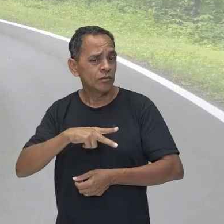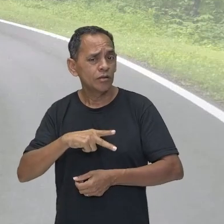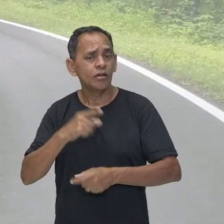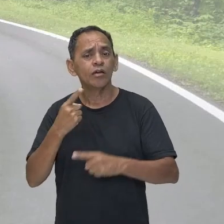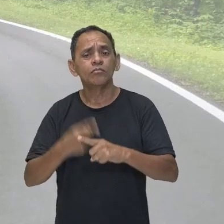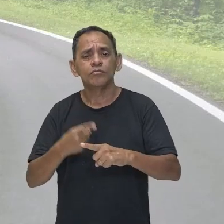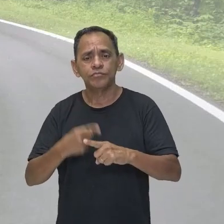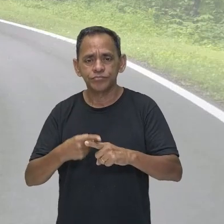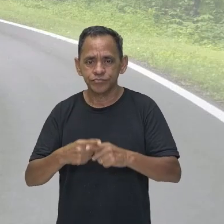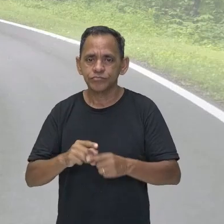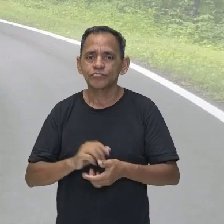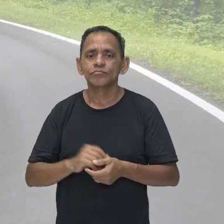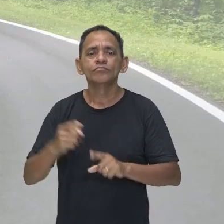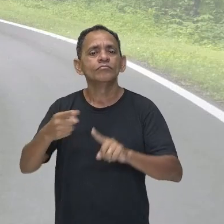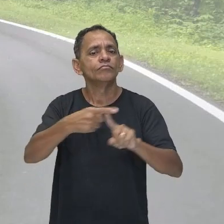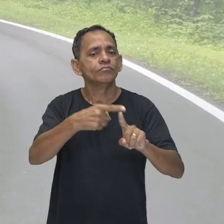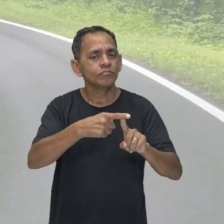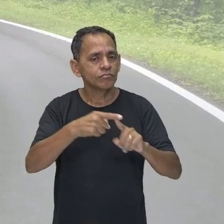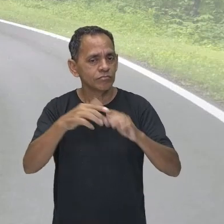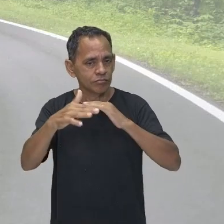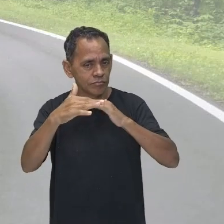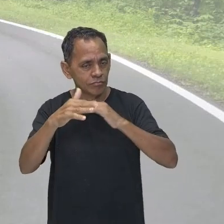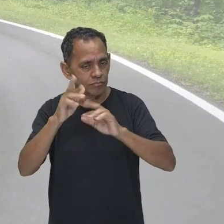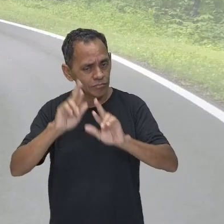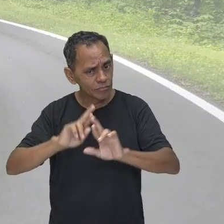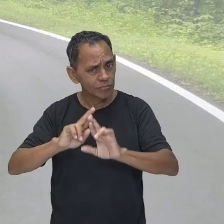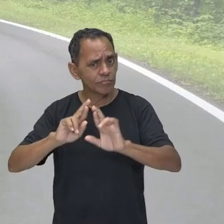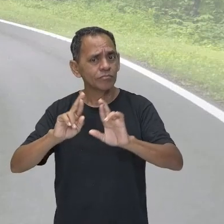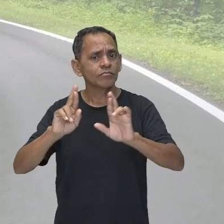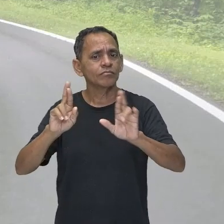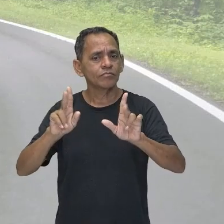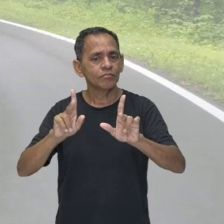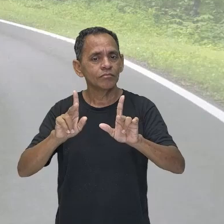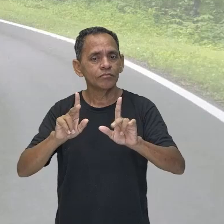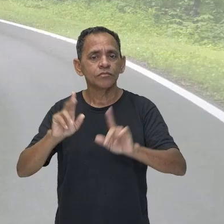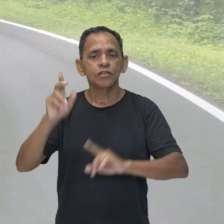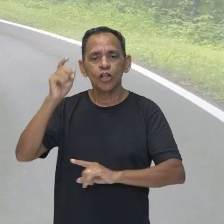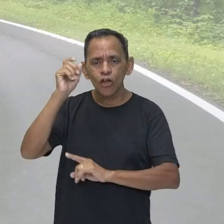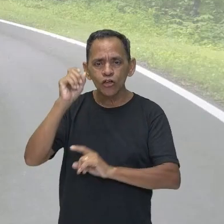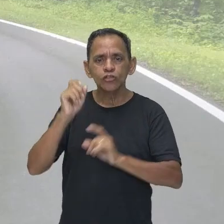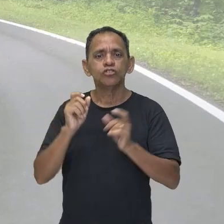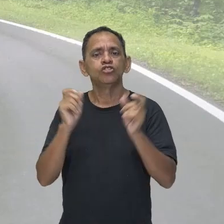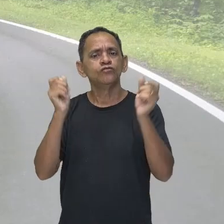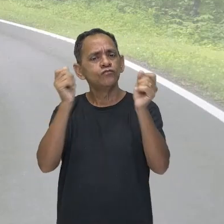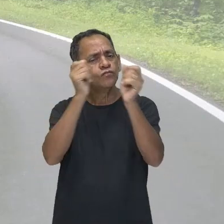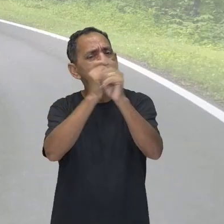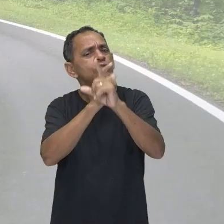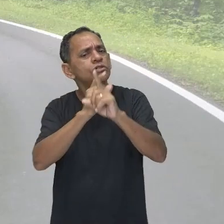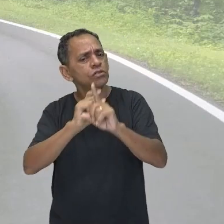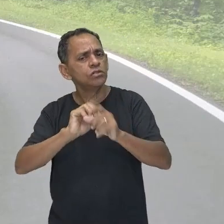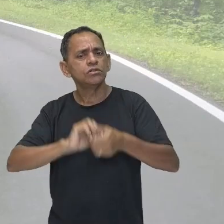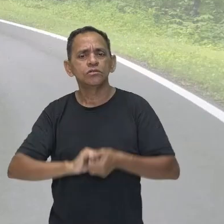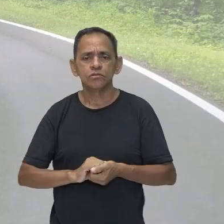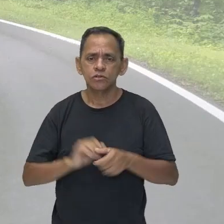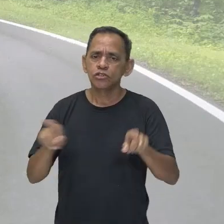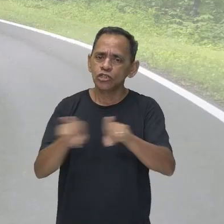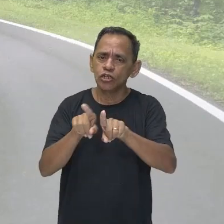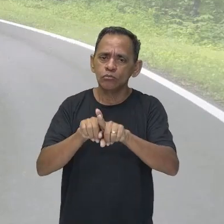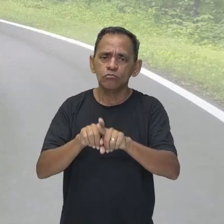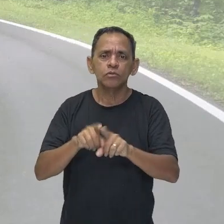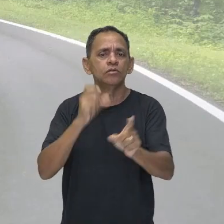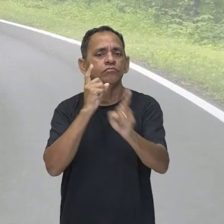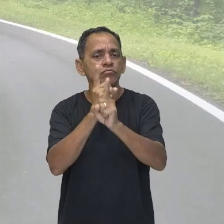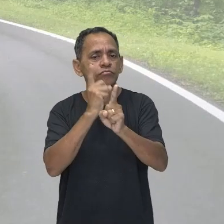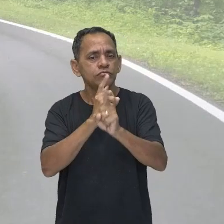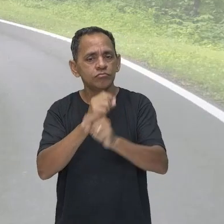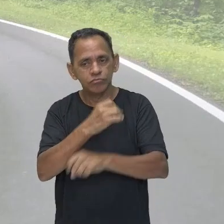é um tipo de movimento muito difícil de se encontrar na natureza. Mas pela simplicidade dele, é importante